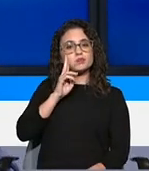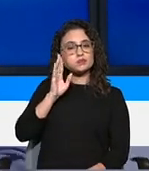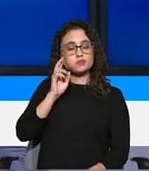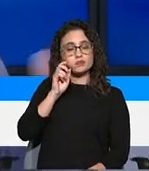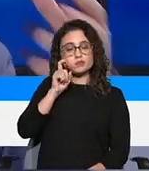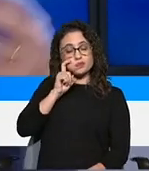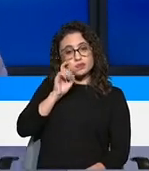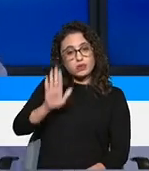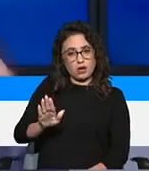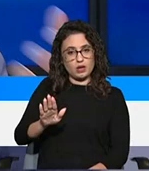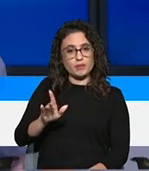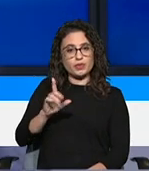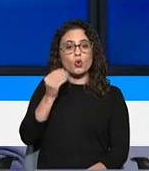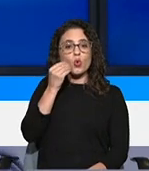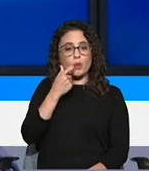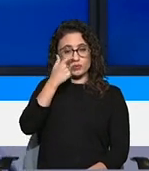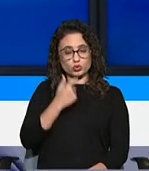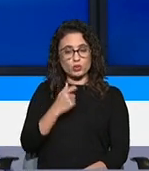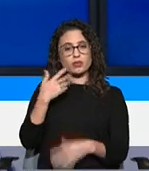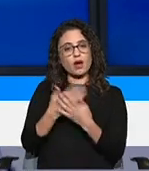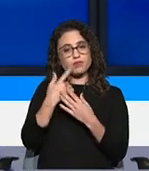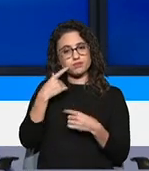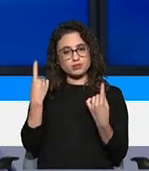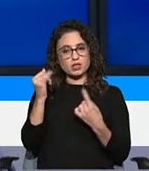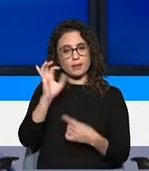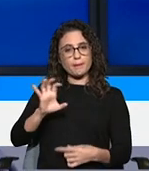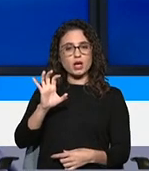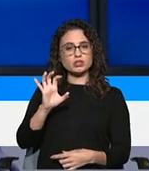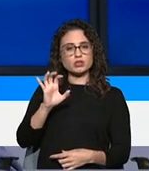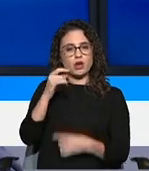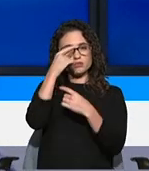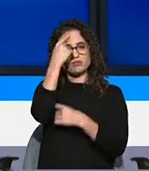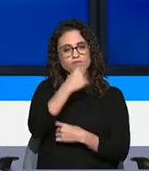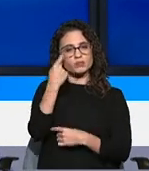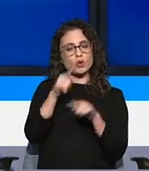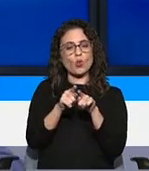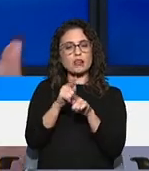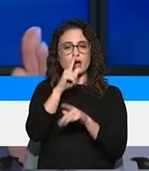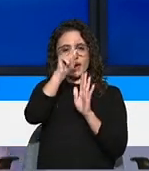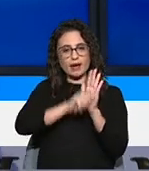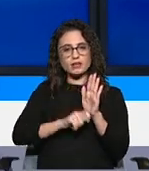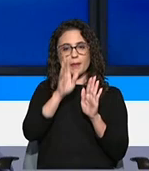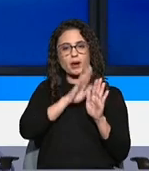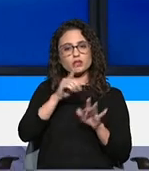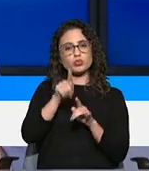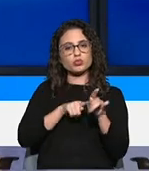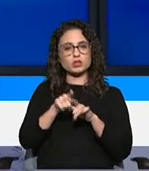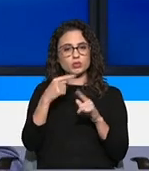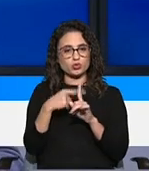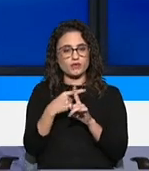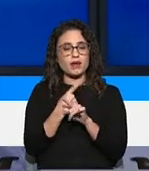naturalmente com pessoas que Tragam essa imagem também de de ética e de prática política positiva para que os portugueses